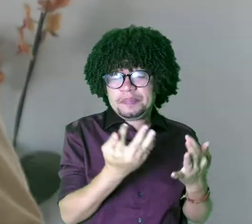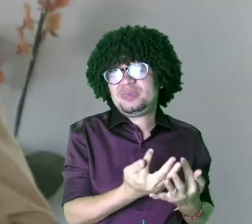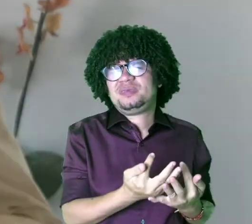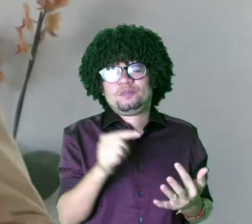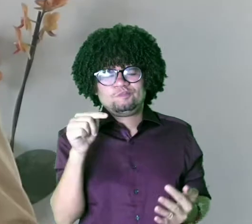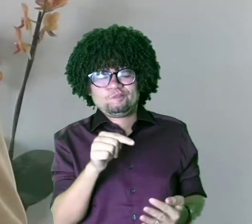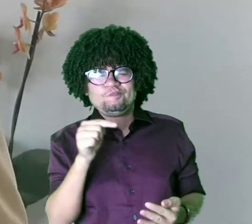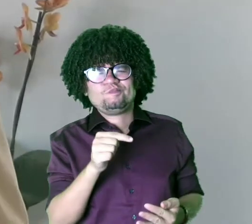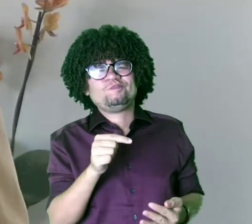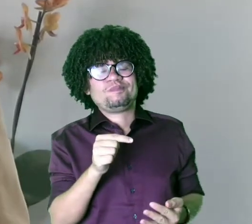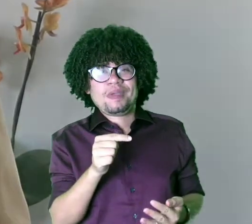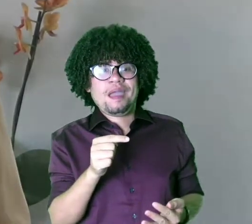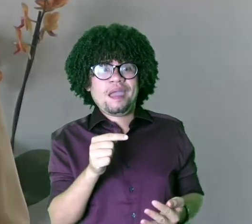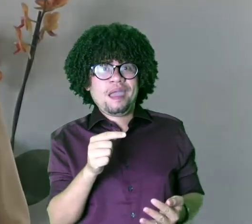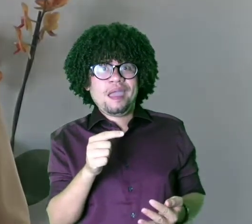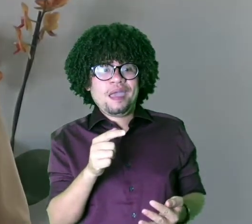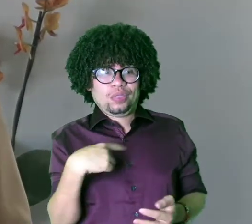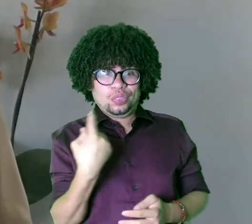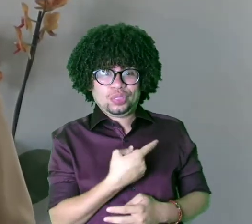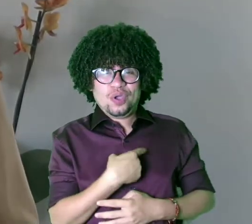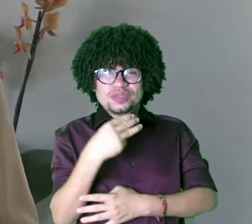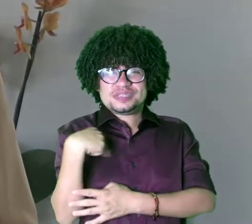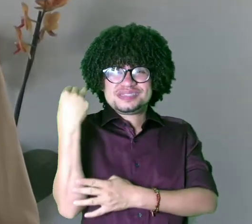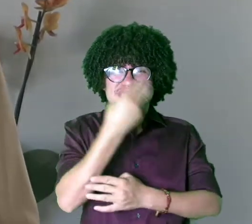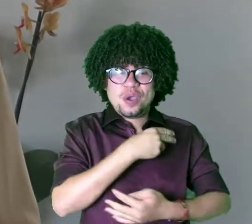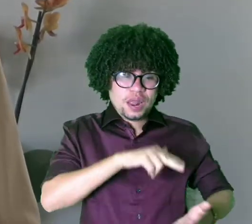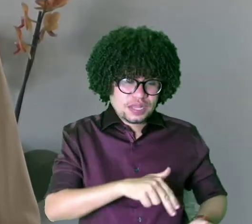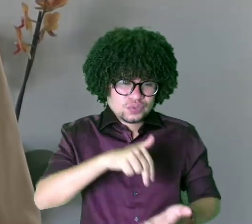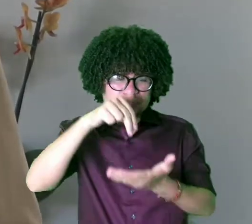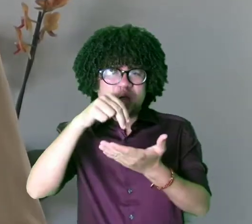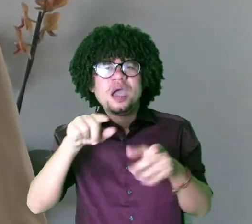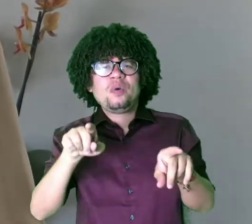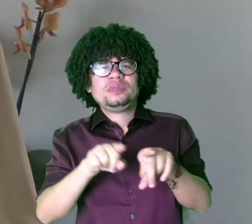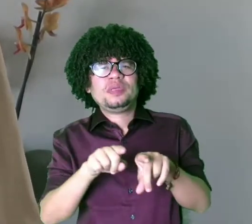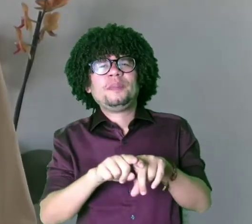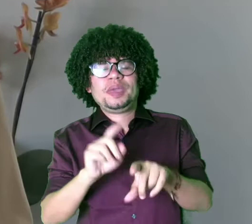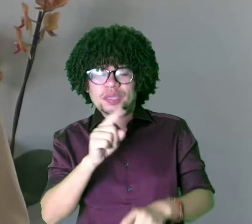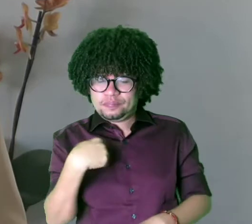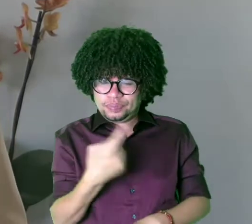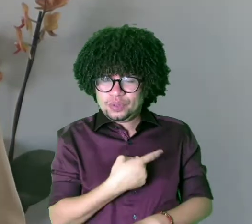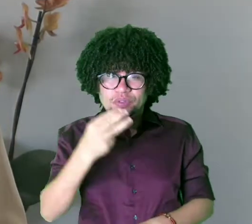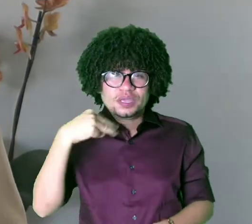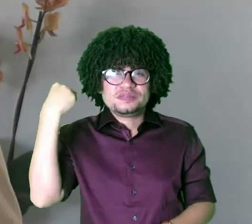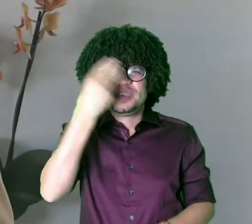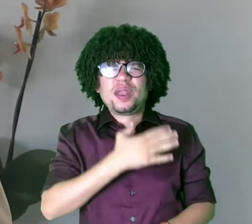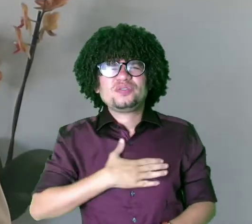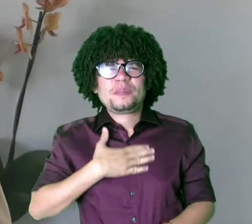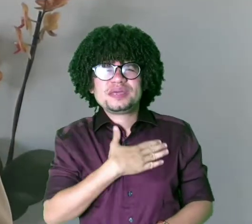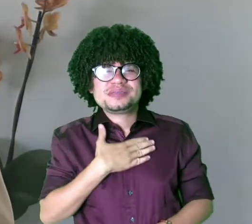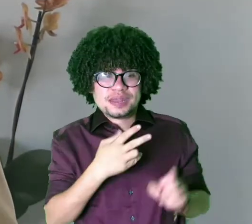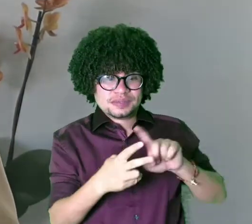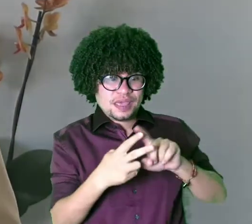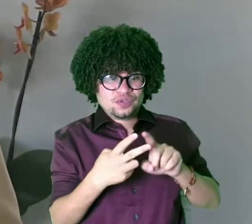da família, de Nossa Senhora da Assunção, de Nossa Senhora dos Prazeres, a